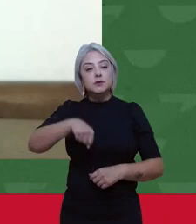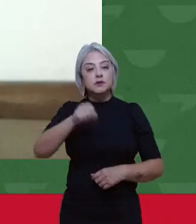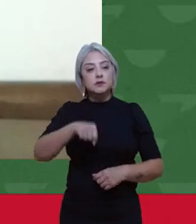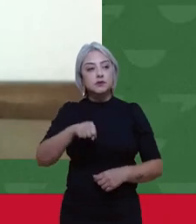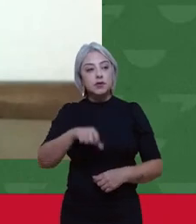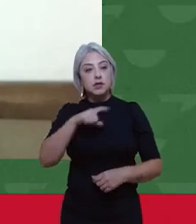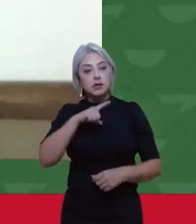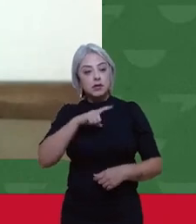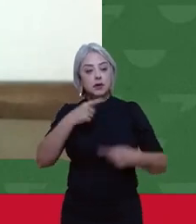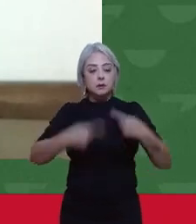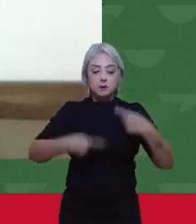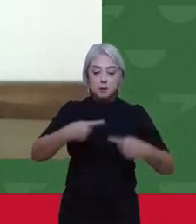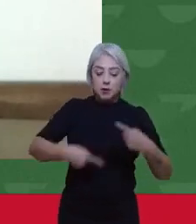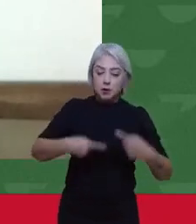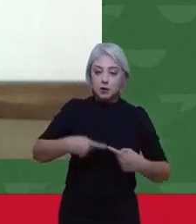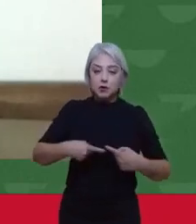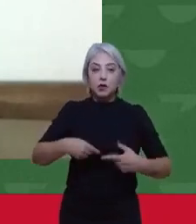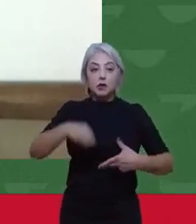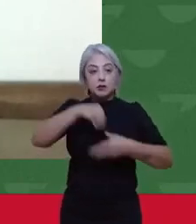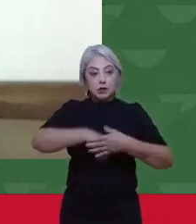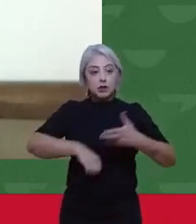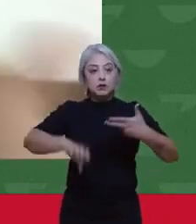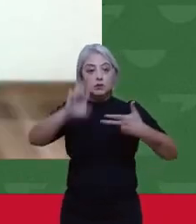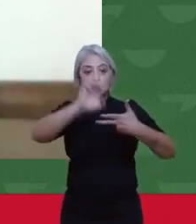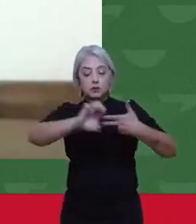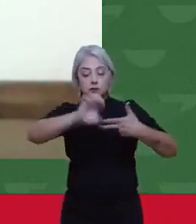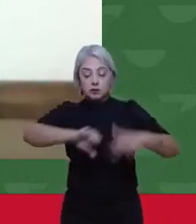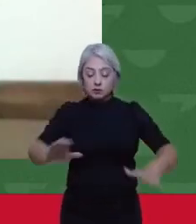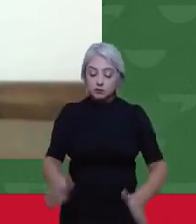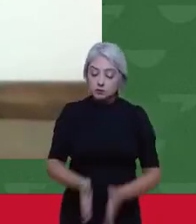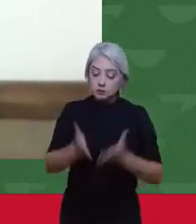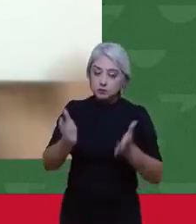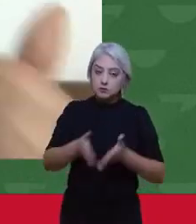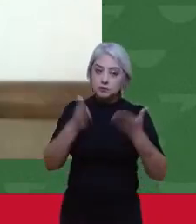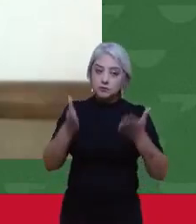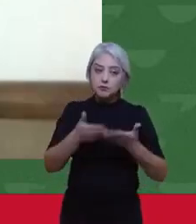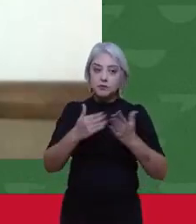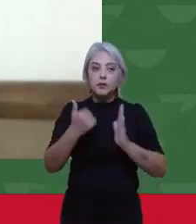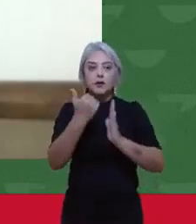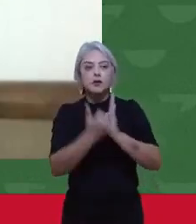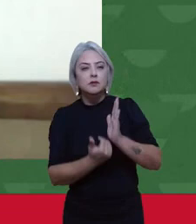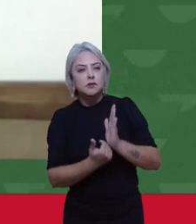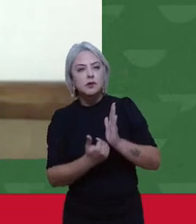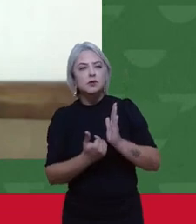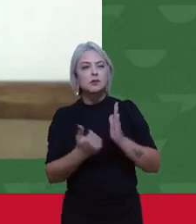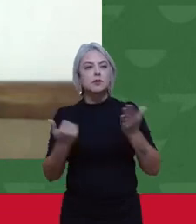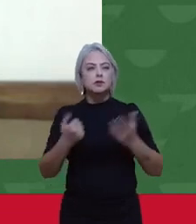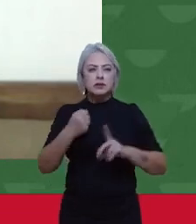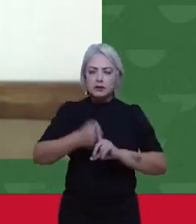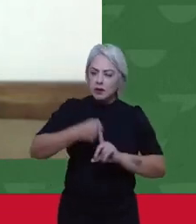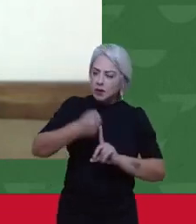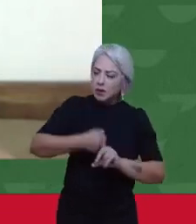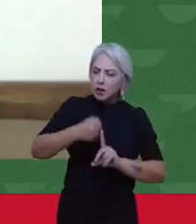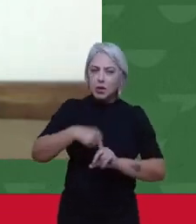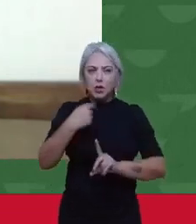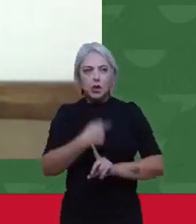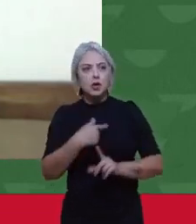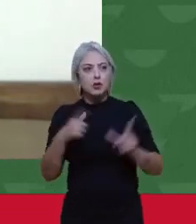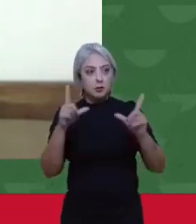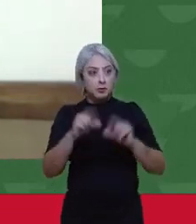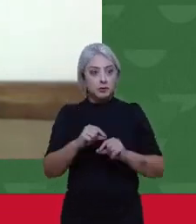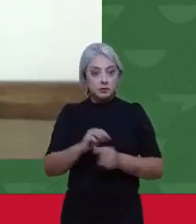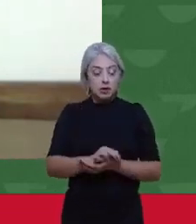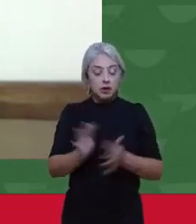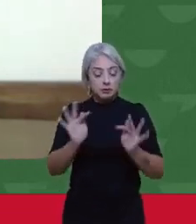a gente ter políticas no executivo que promovam e que diminuam. A gente estava numa batalha, só para